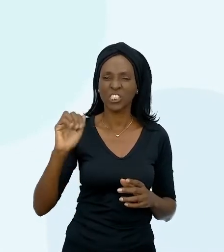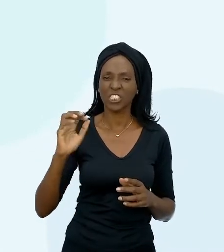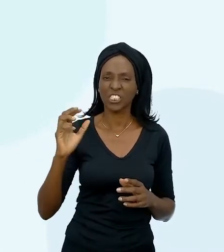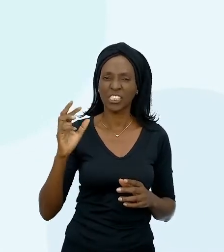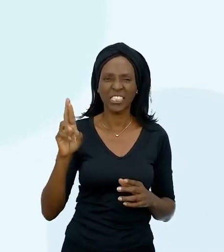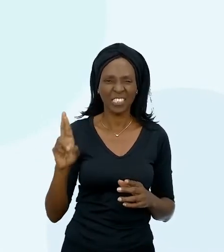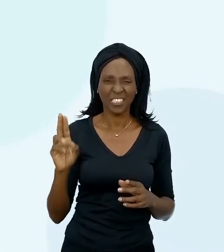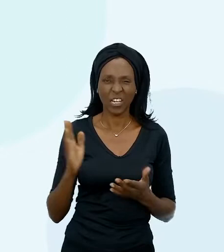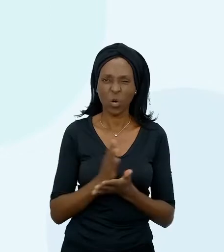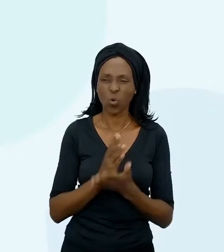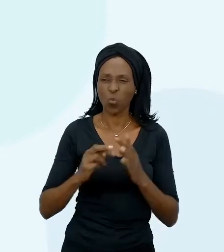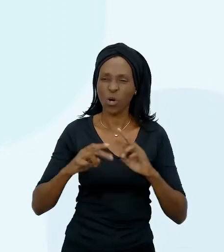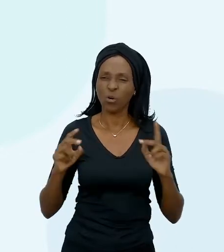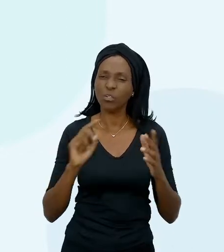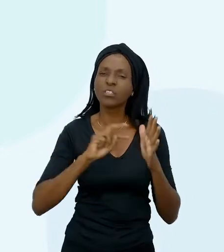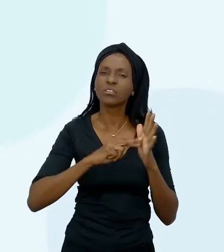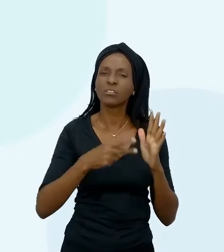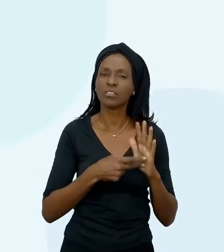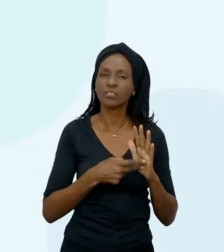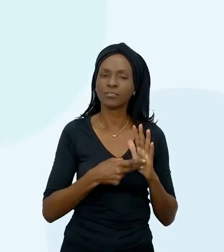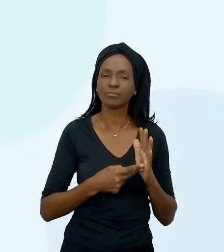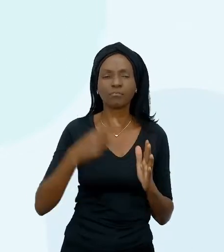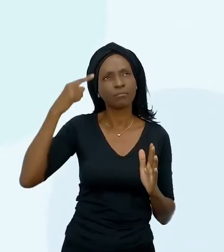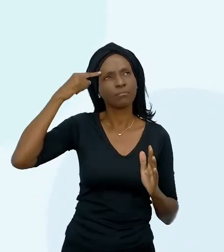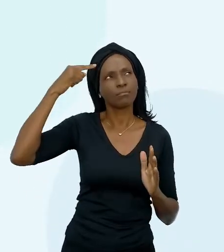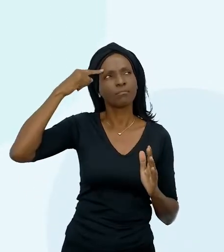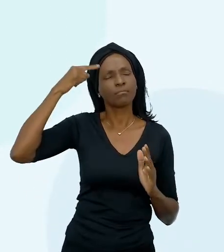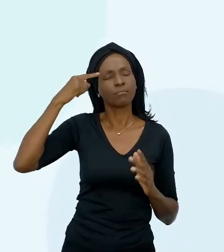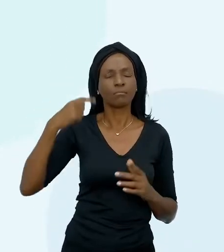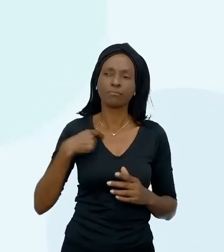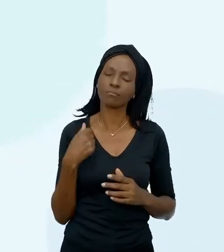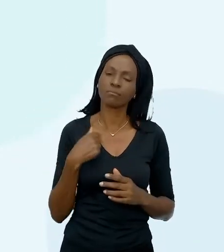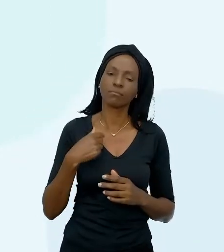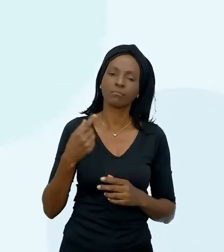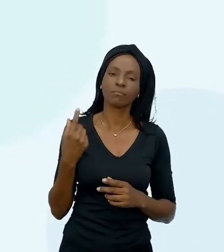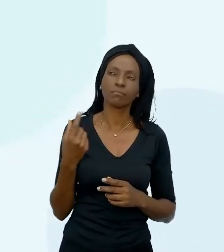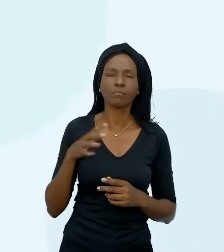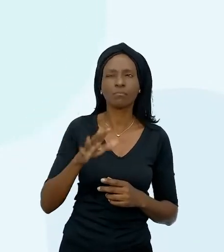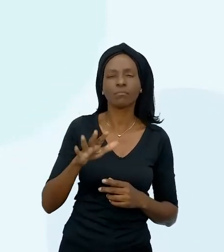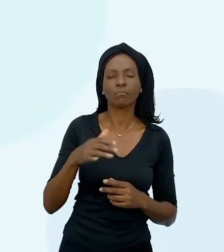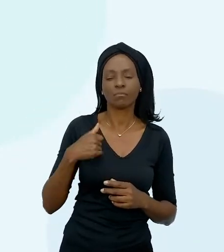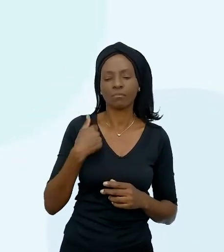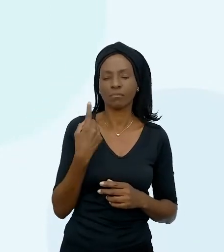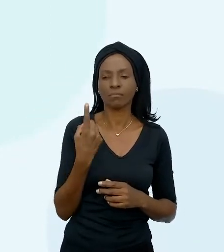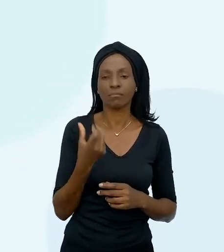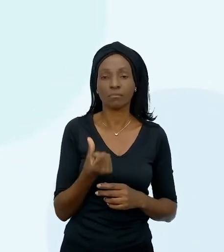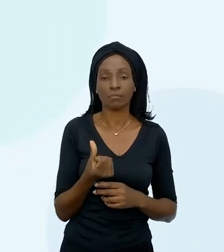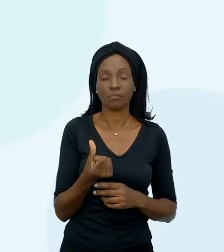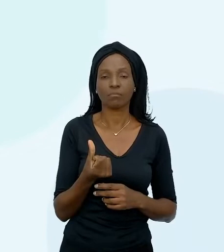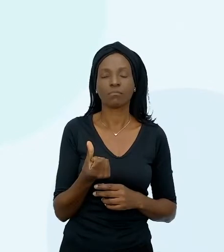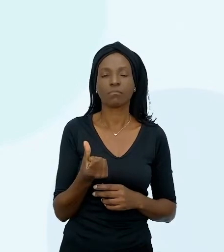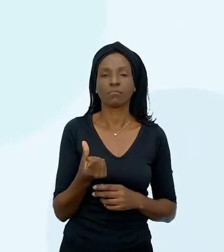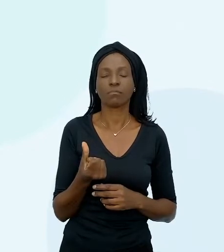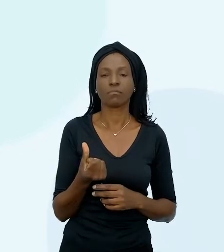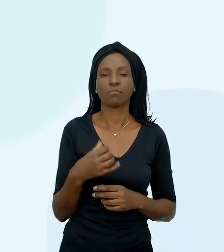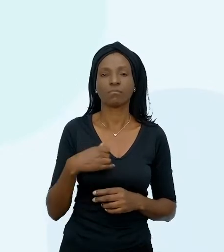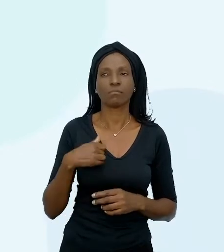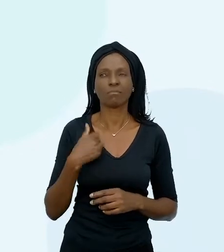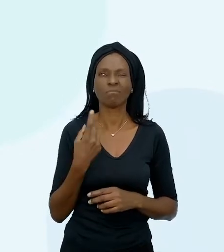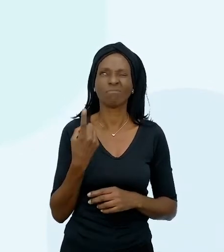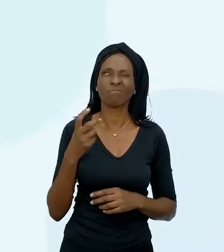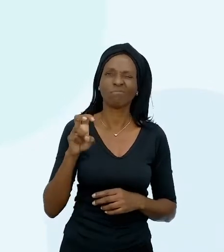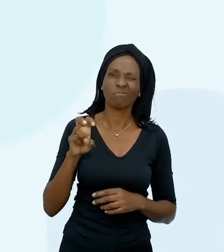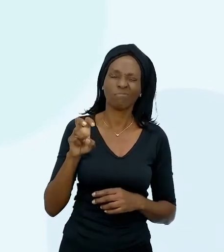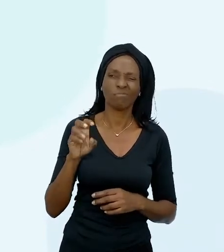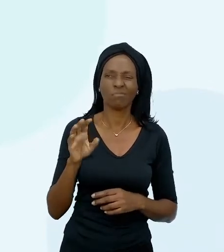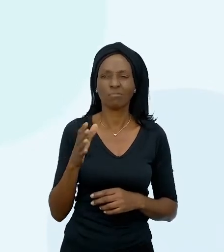amortização? E aí eu fiquei pensando, né, quando eu estava aí com mais ou menos 16 anos, que é a idade 15, 16, é a